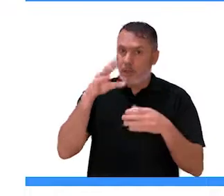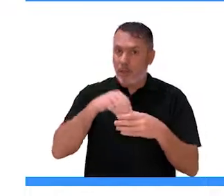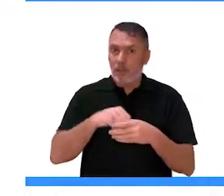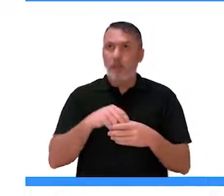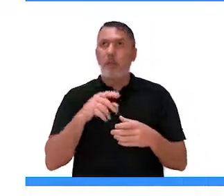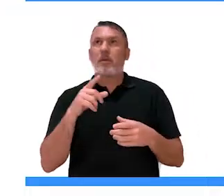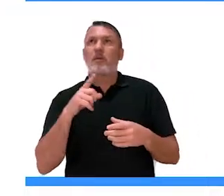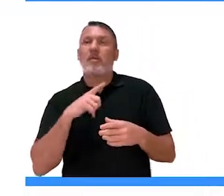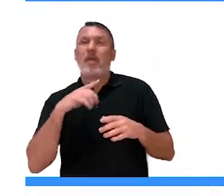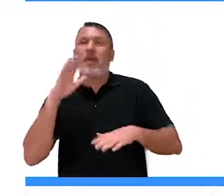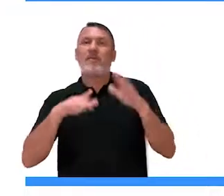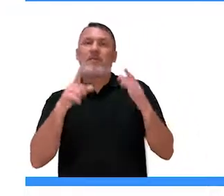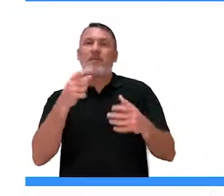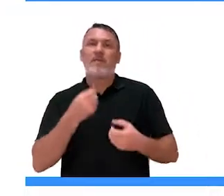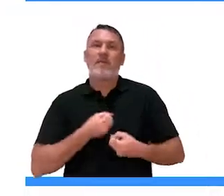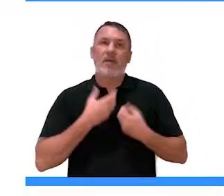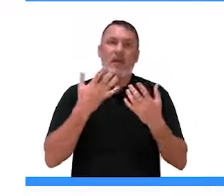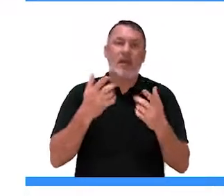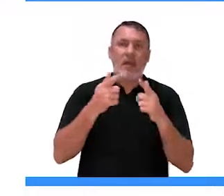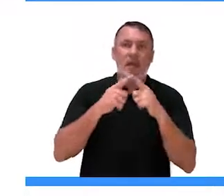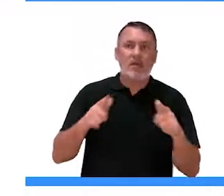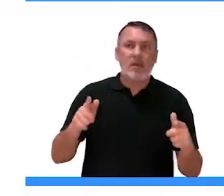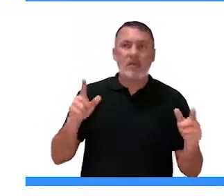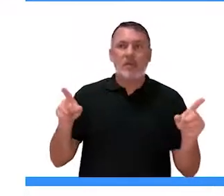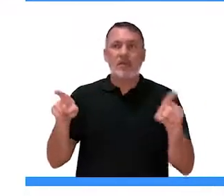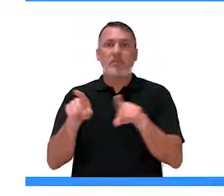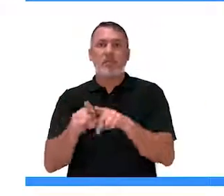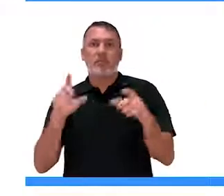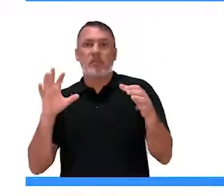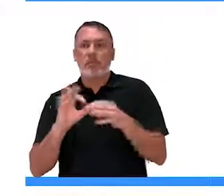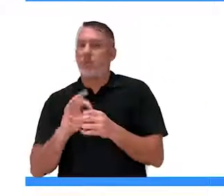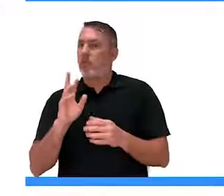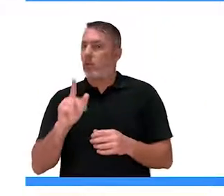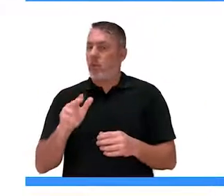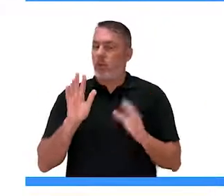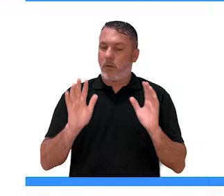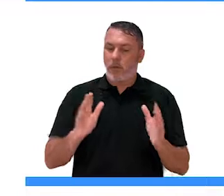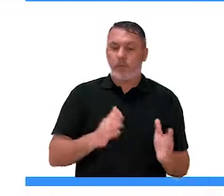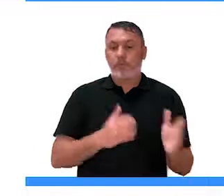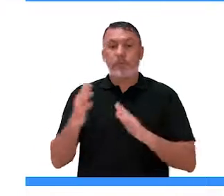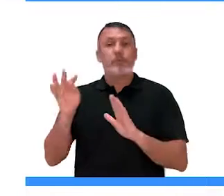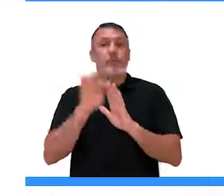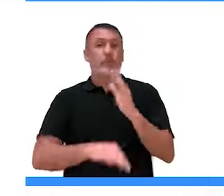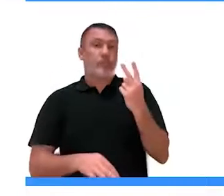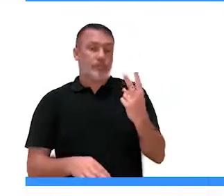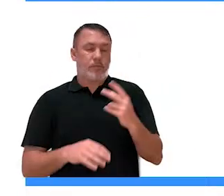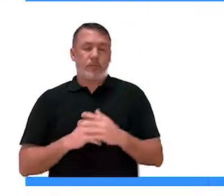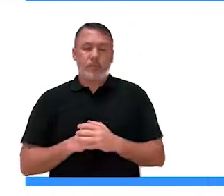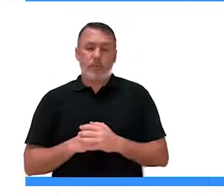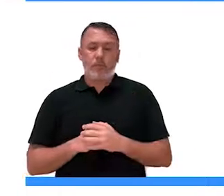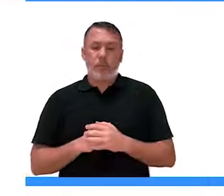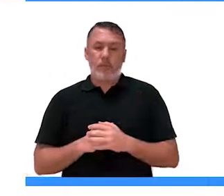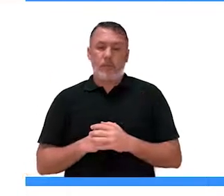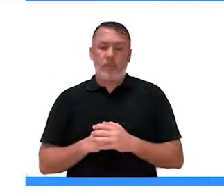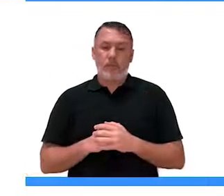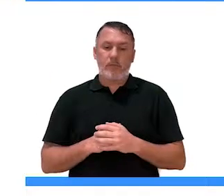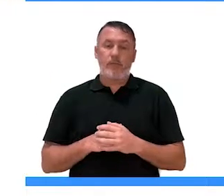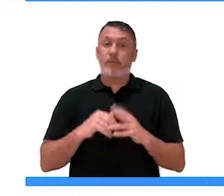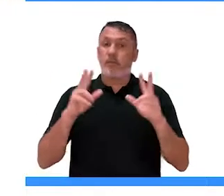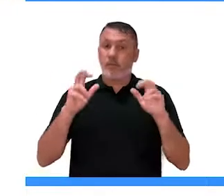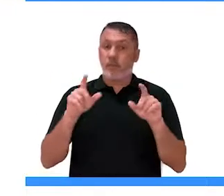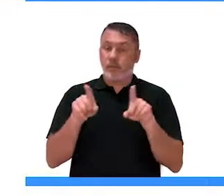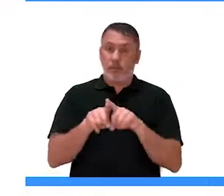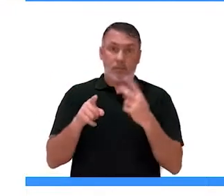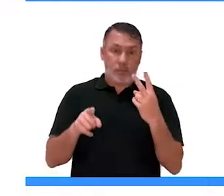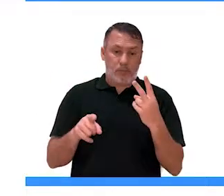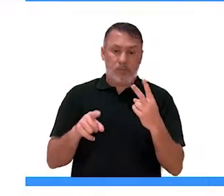fique atento, nem sempre o jeito que a gente fala é o que a gramática propõe. Vamos agora para o texto 2. Uma